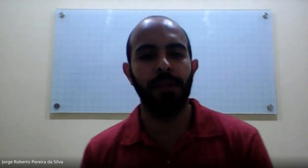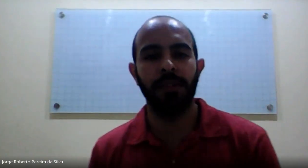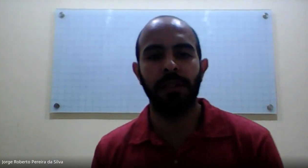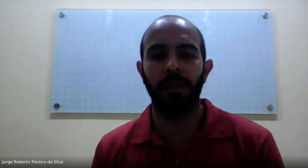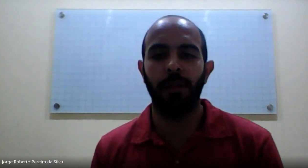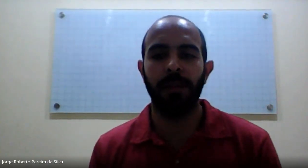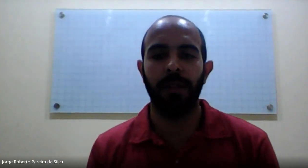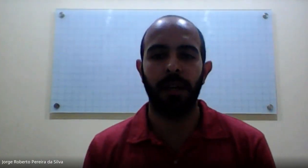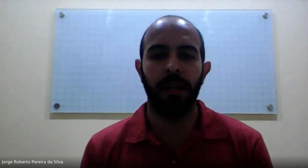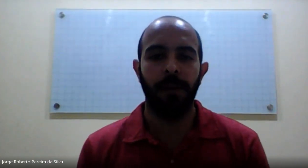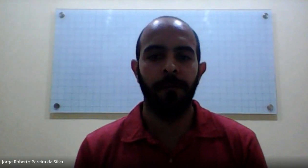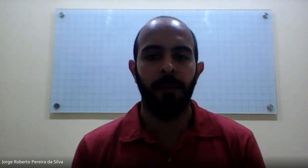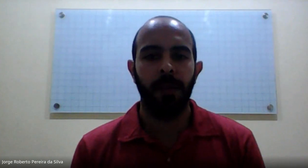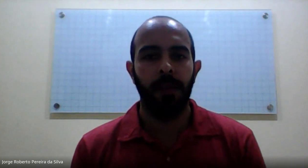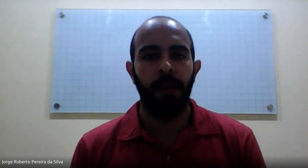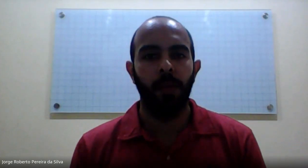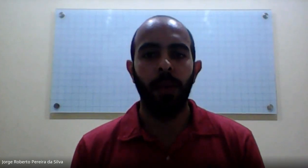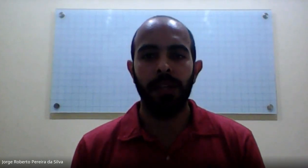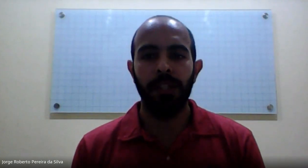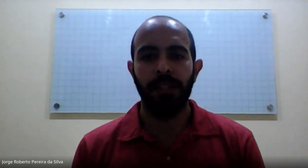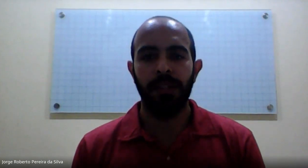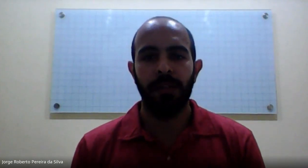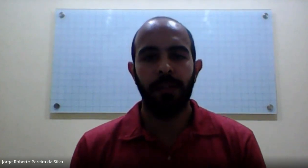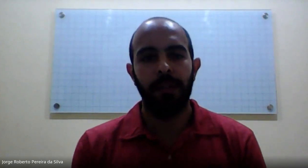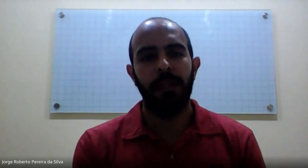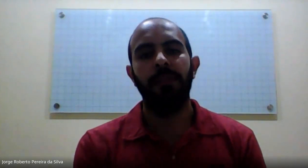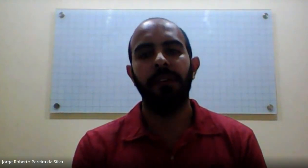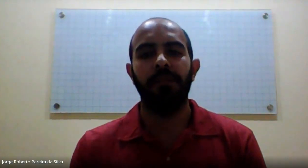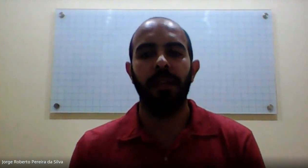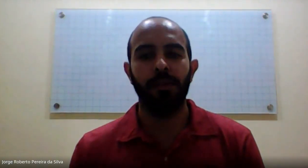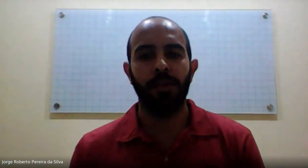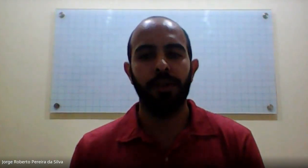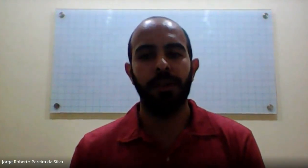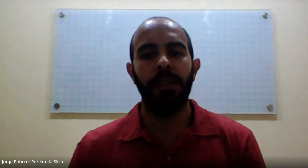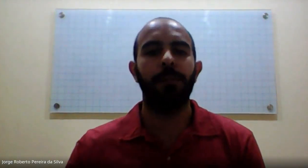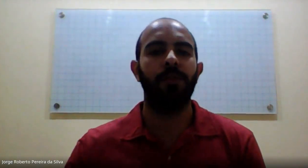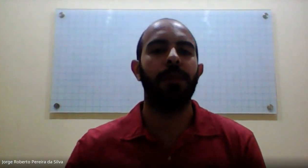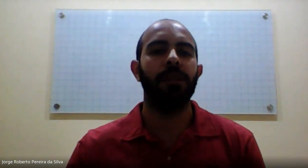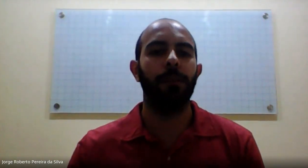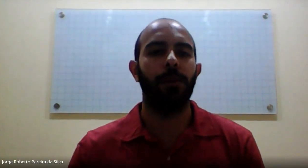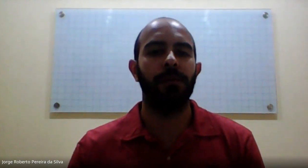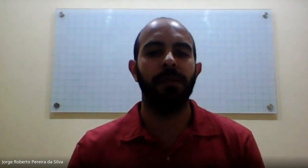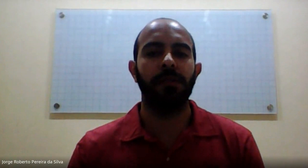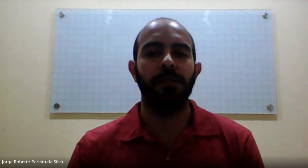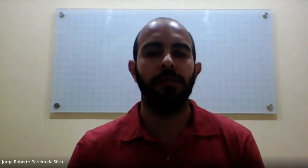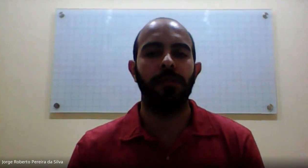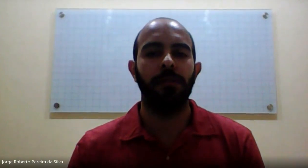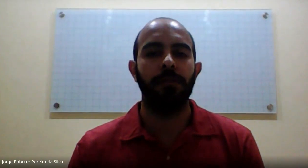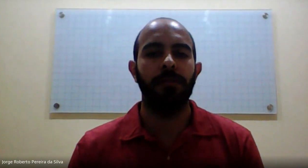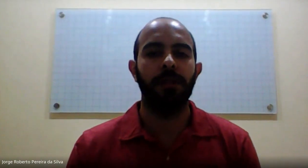passar eu vou passar uma lista que vai estar valendo nota e depois eu vou passar uma